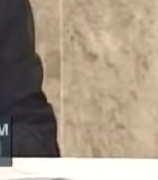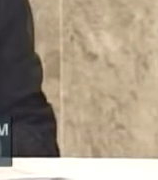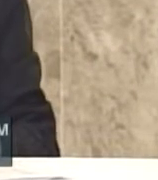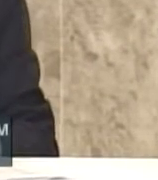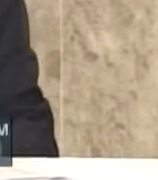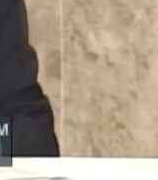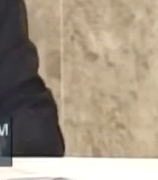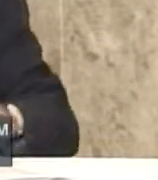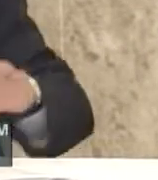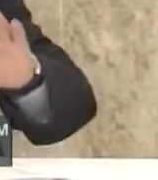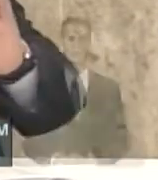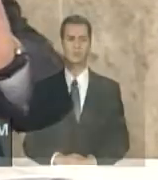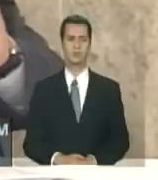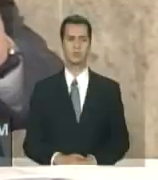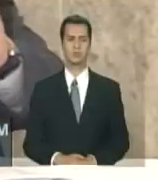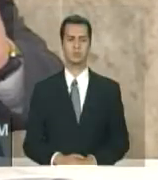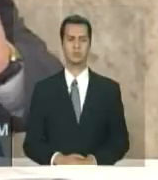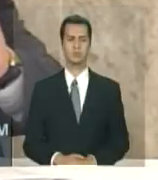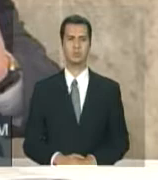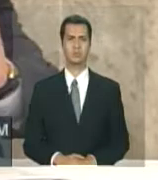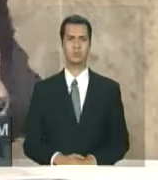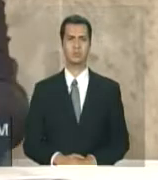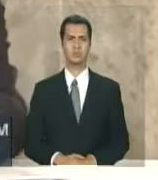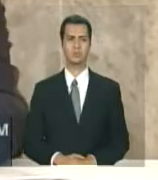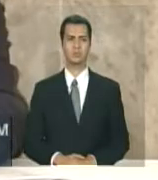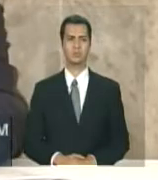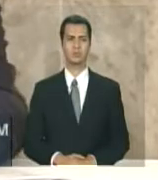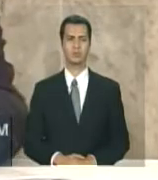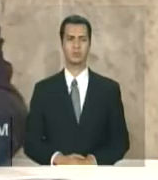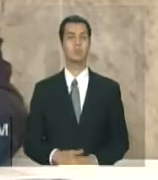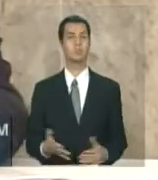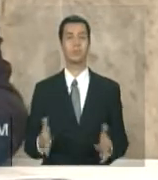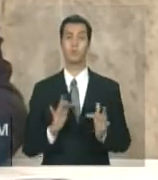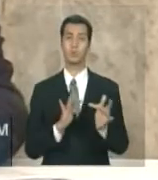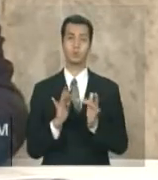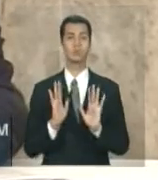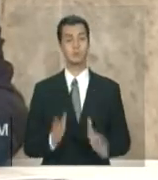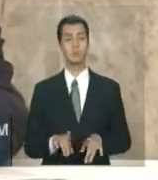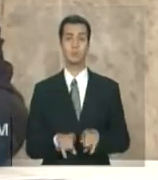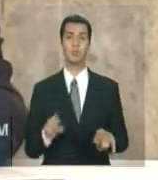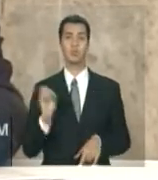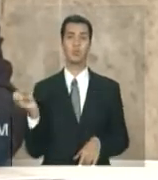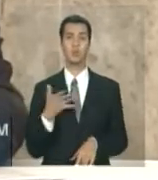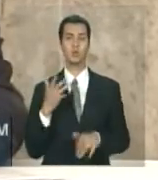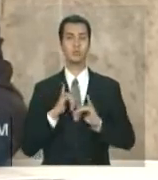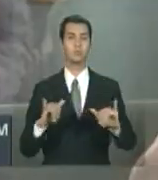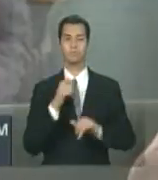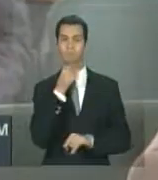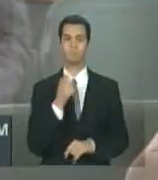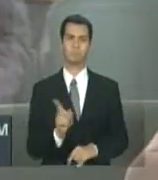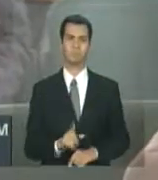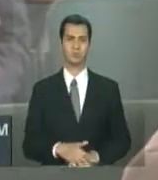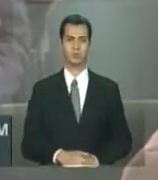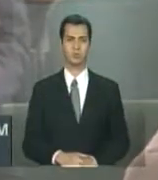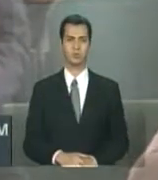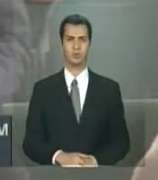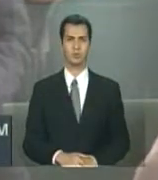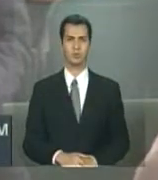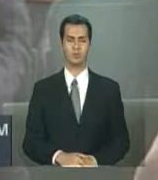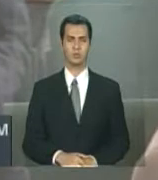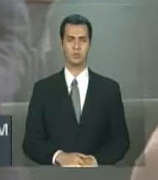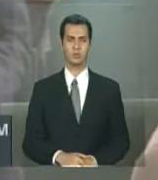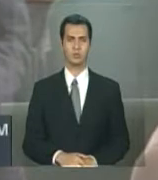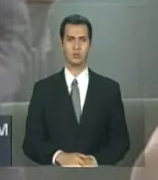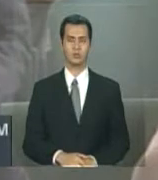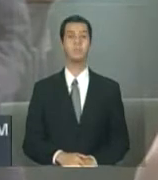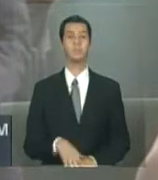Então é isso, contatos estão sendo feitos, até agora nenhuma novidade nesse assunto. De não, ontem não tem para nenhuma hoje, novidade nesse assunto. Nenhuma porque medida, nós adotamos empresas. Critérios que